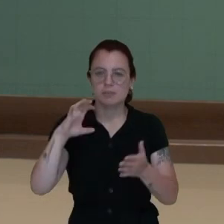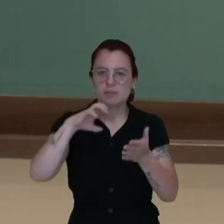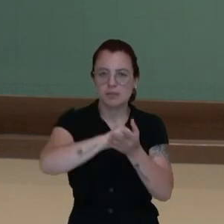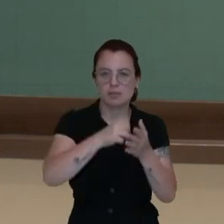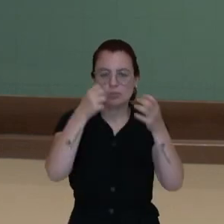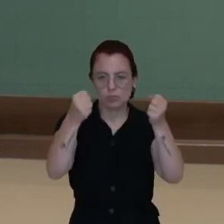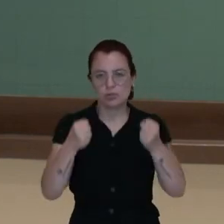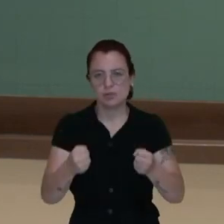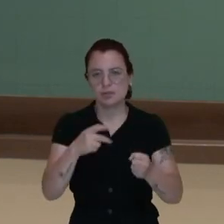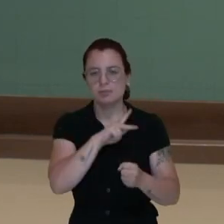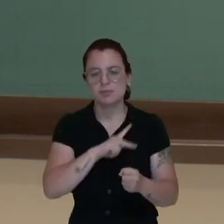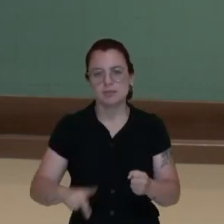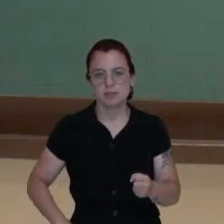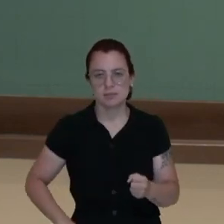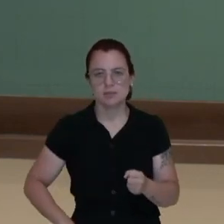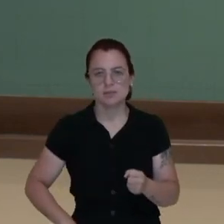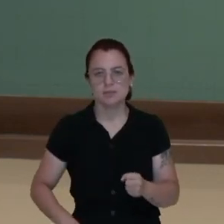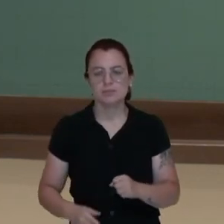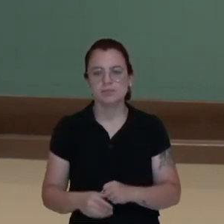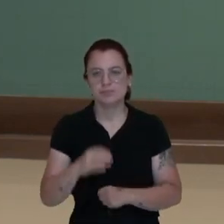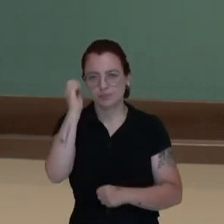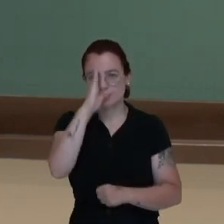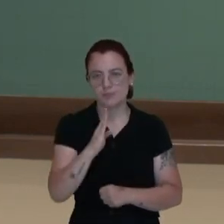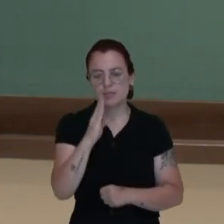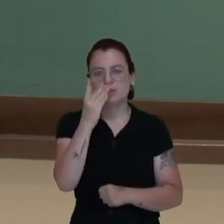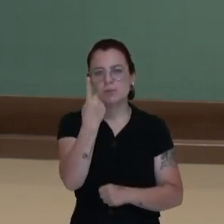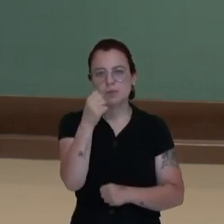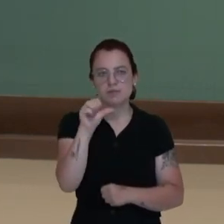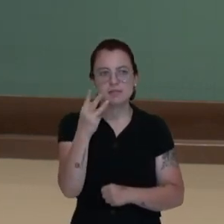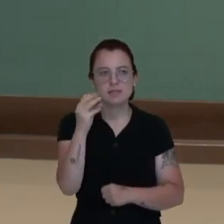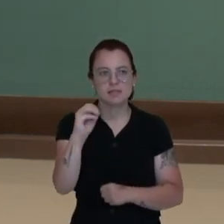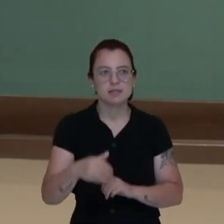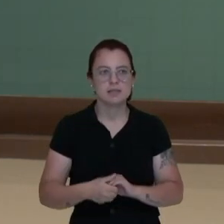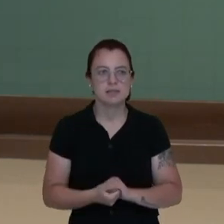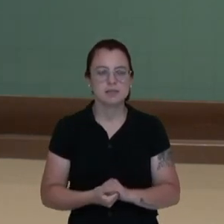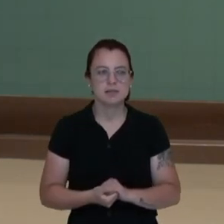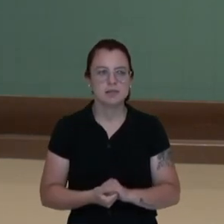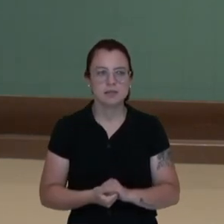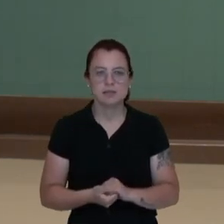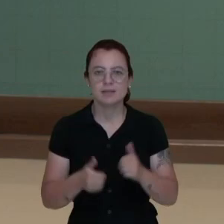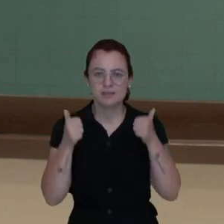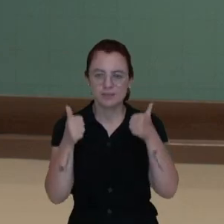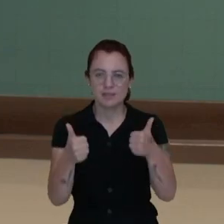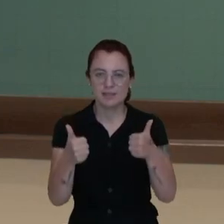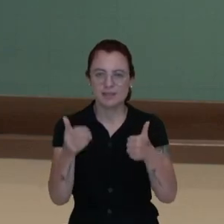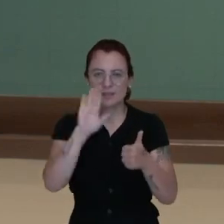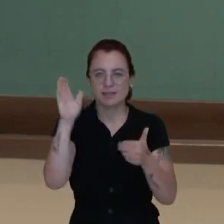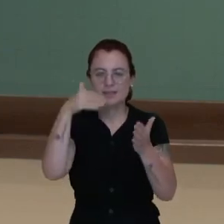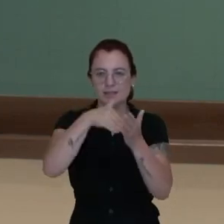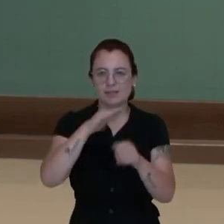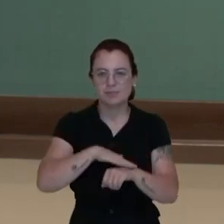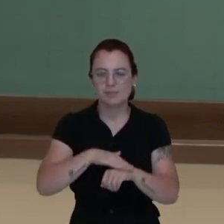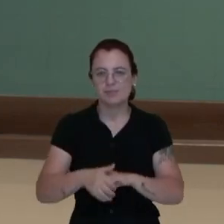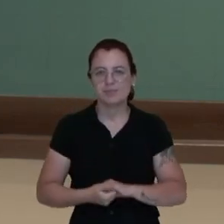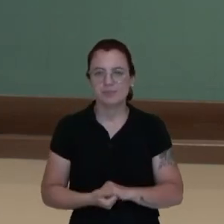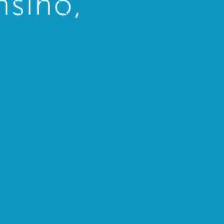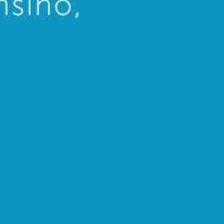o poder da presidência no Brasil em 1930. Isso aí, até!